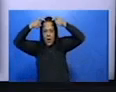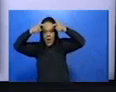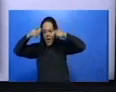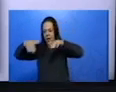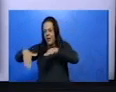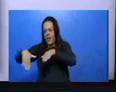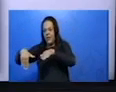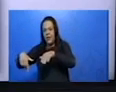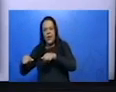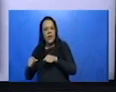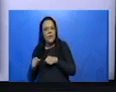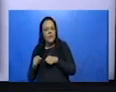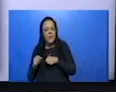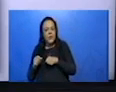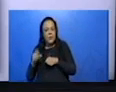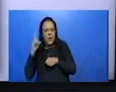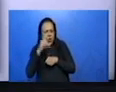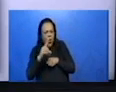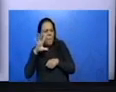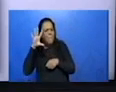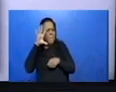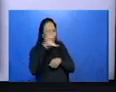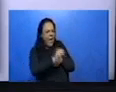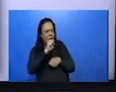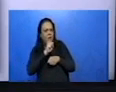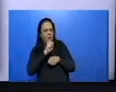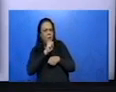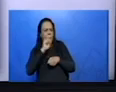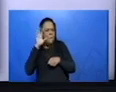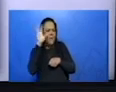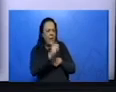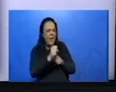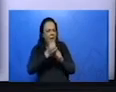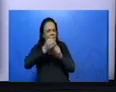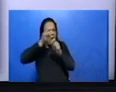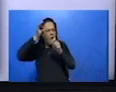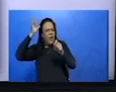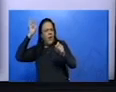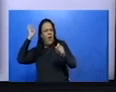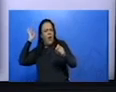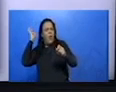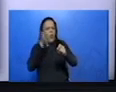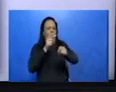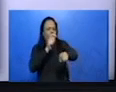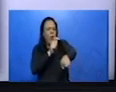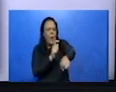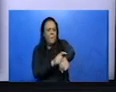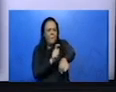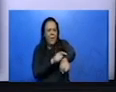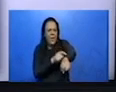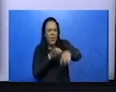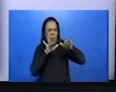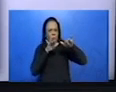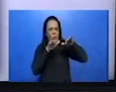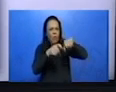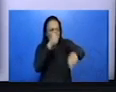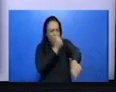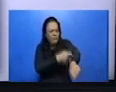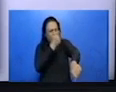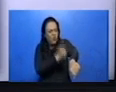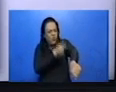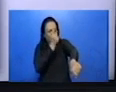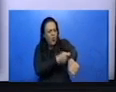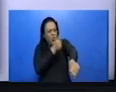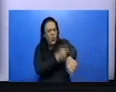o melhor arpão consegue fisgar a pele dele. Então jogava aqueles arpões, nada perfurava a pele, que mais parecia com um